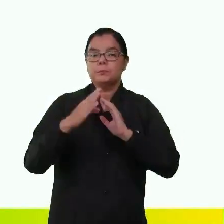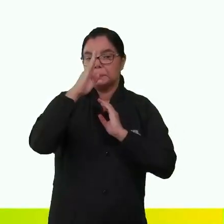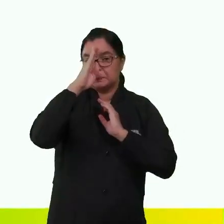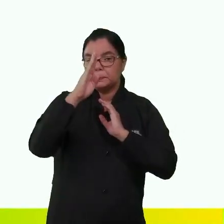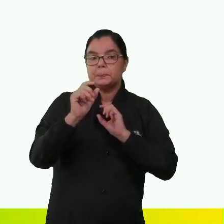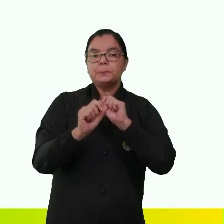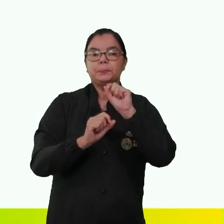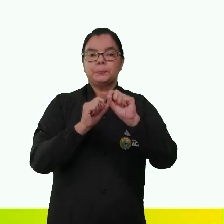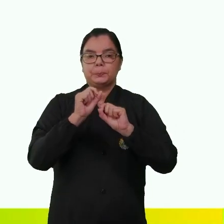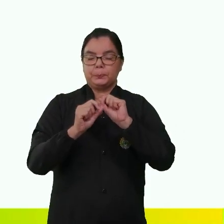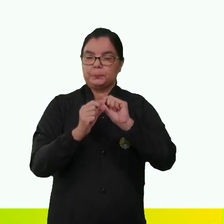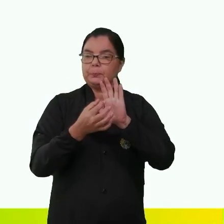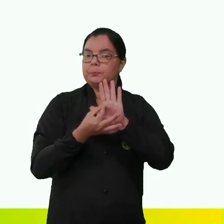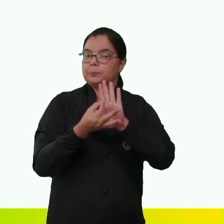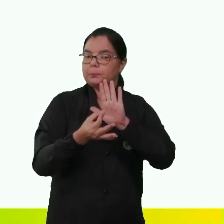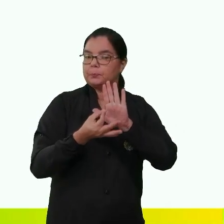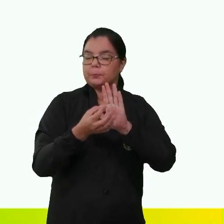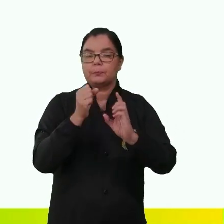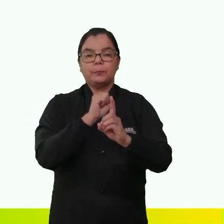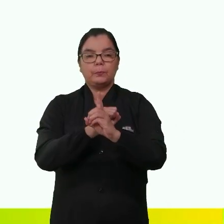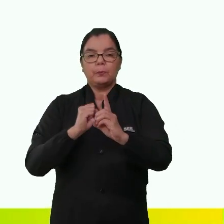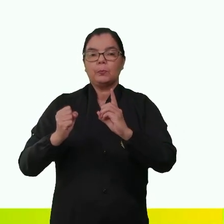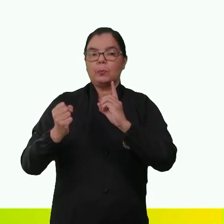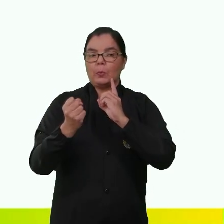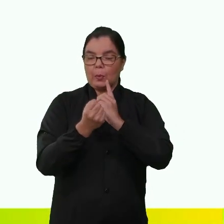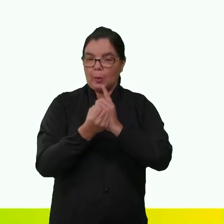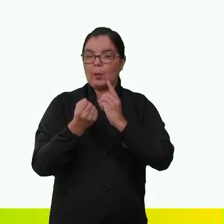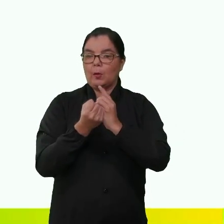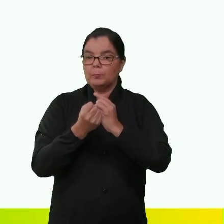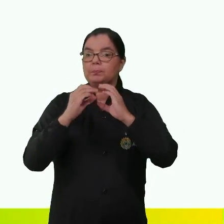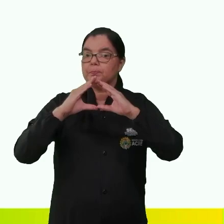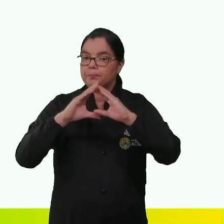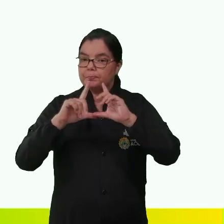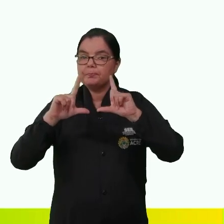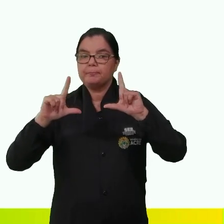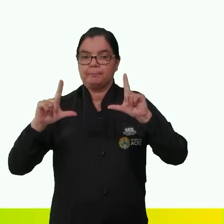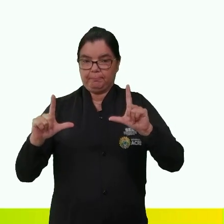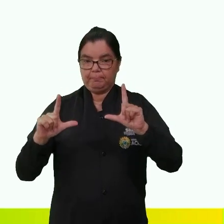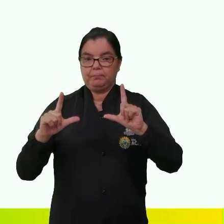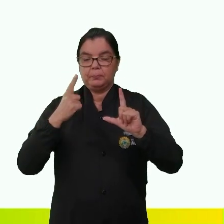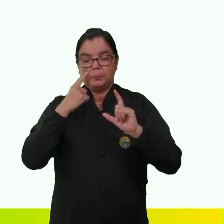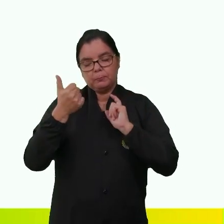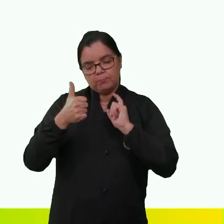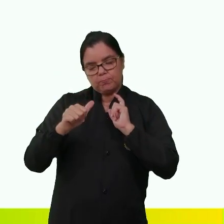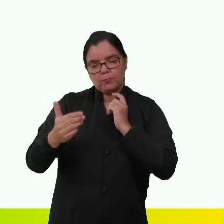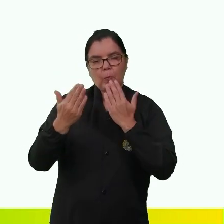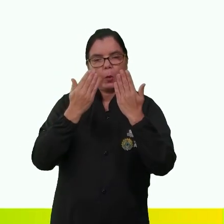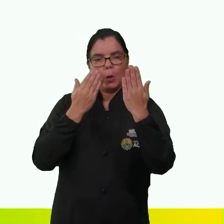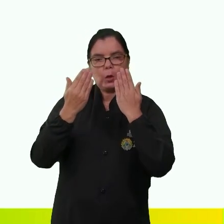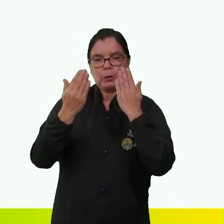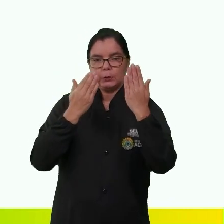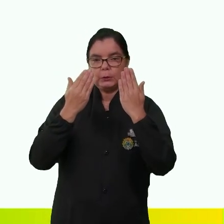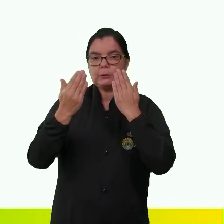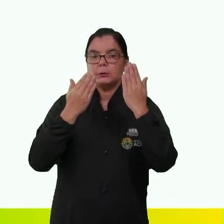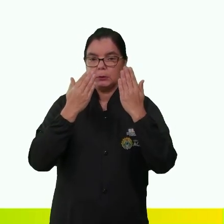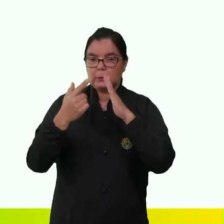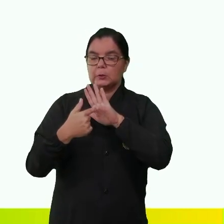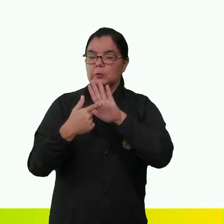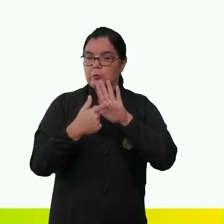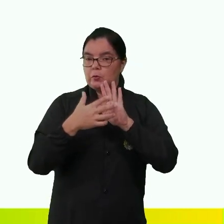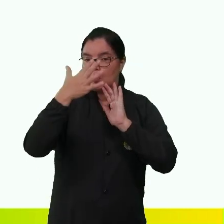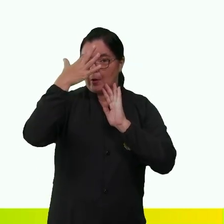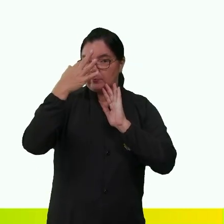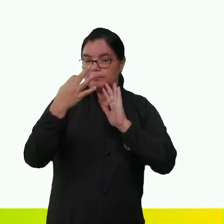principal a crítica social, objetividade, análise psicológica e